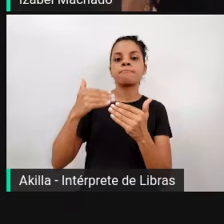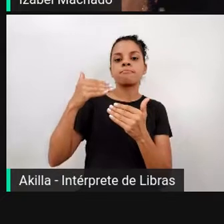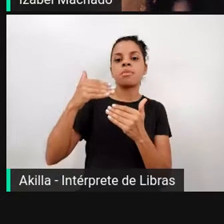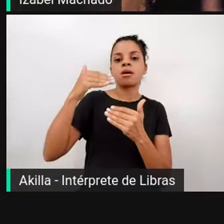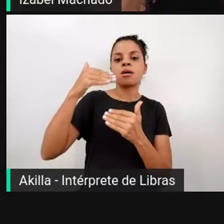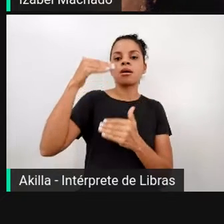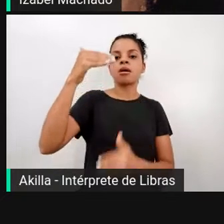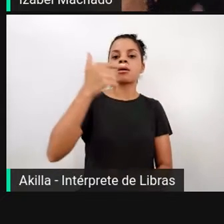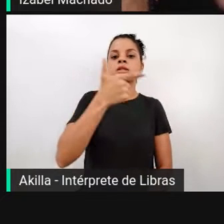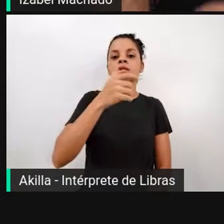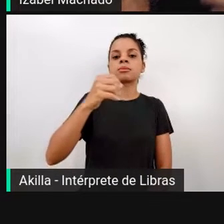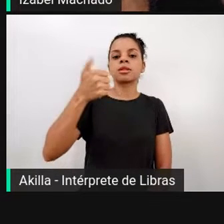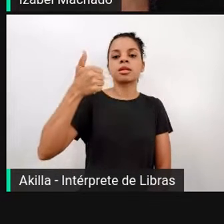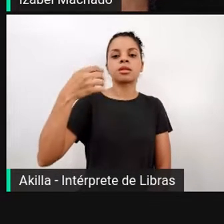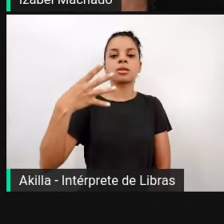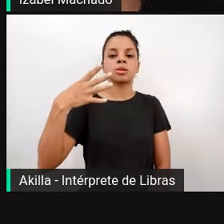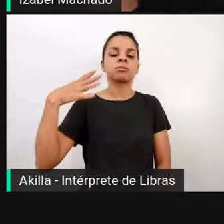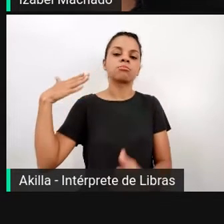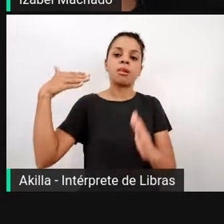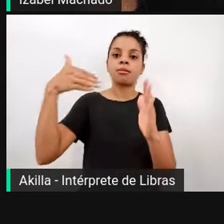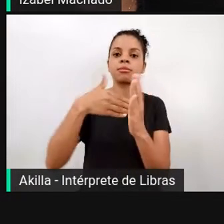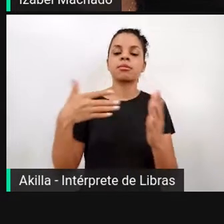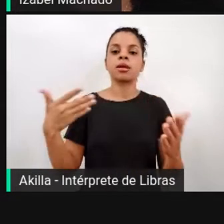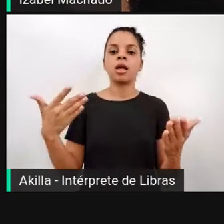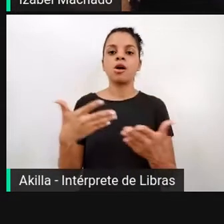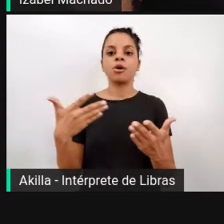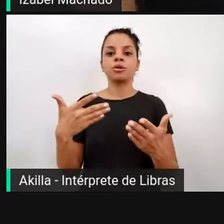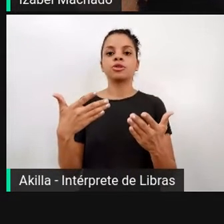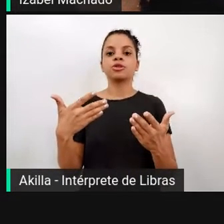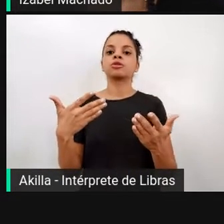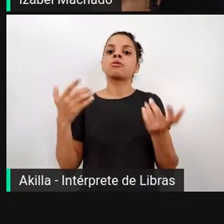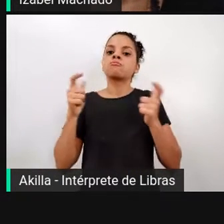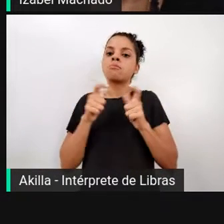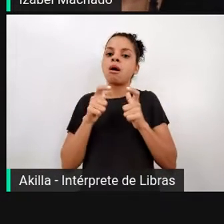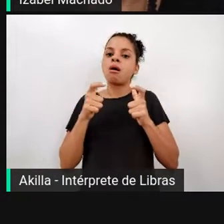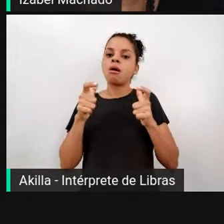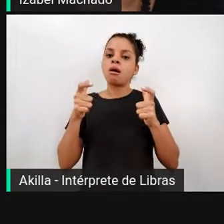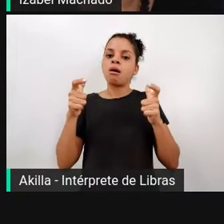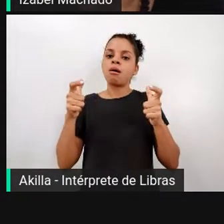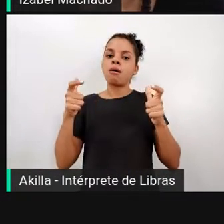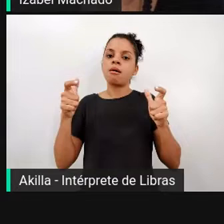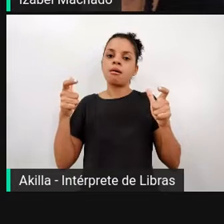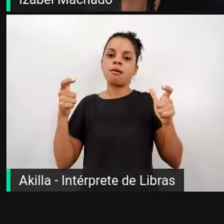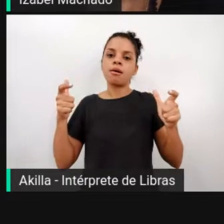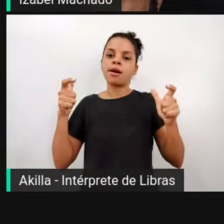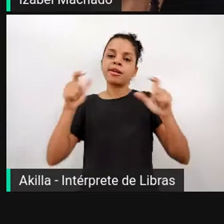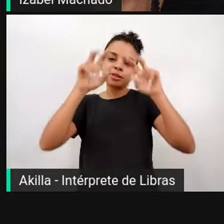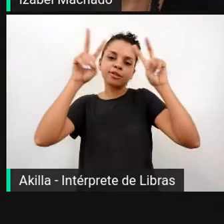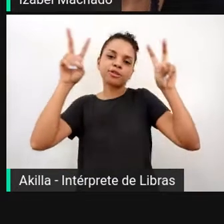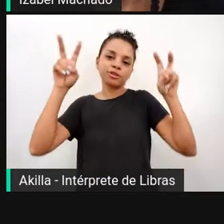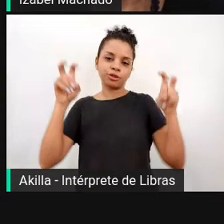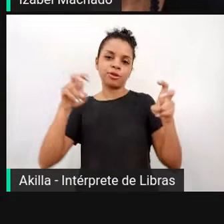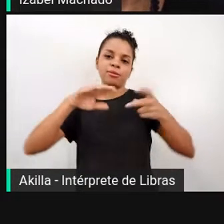15, 16 para cá, amplificaram os estudos sobre o fenômeno das fake news, né?